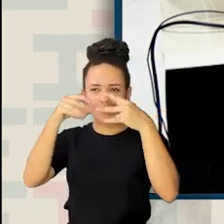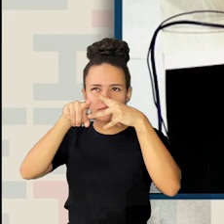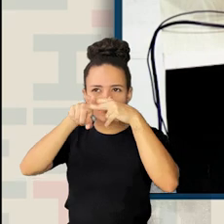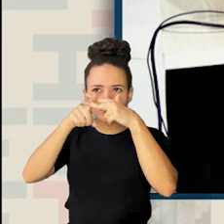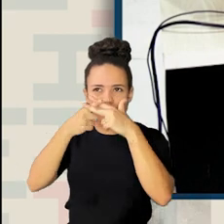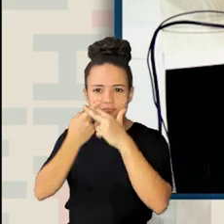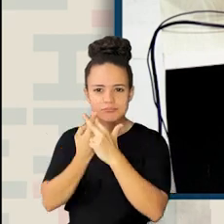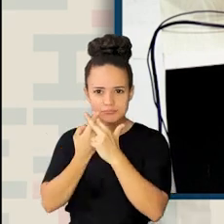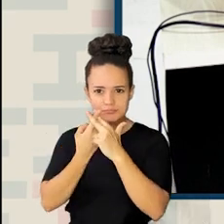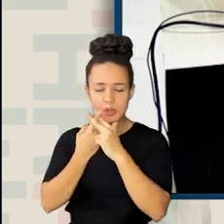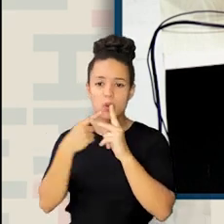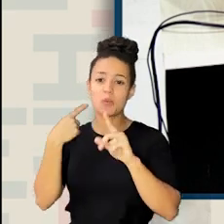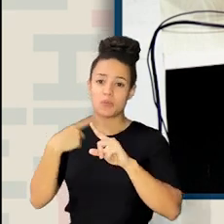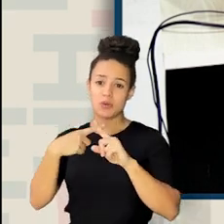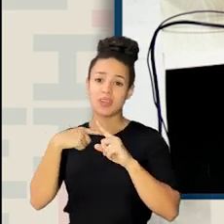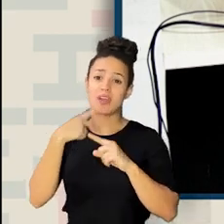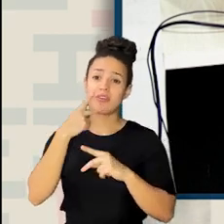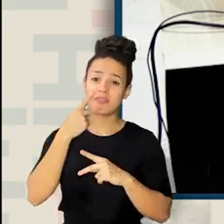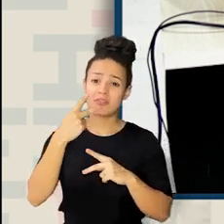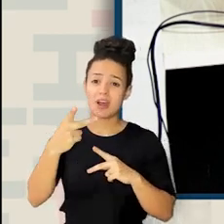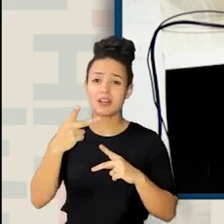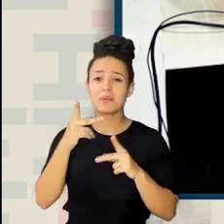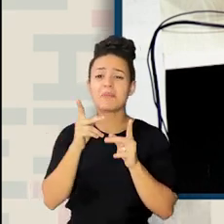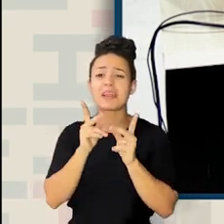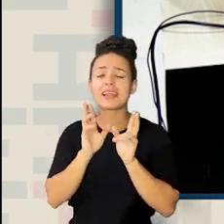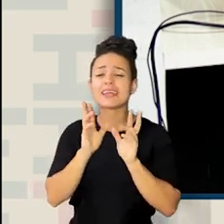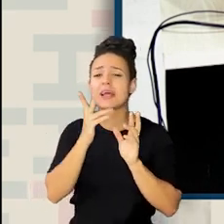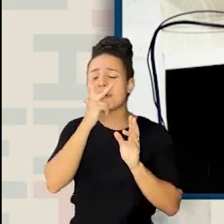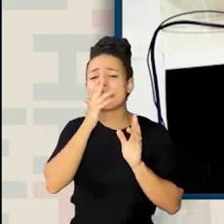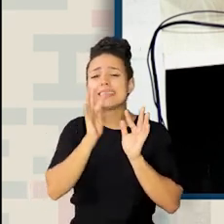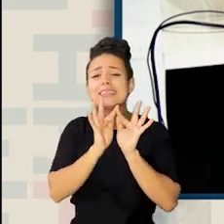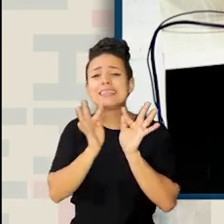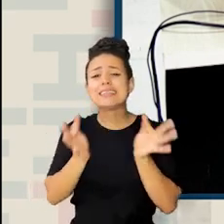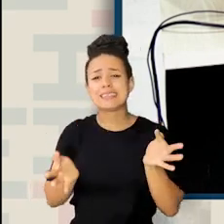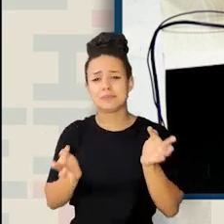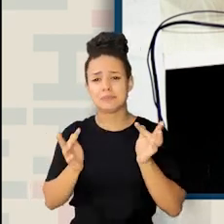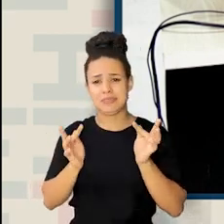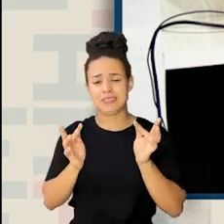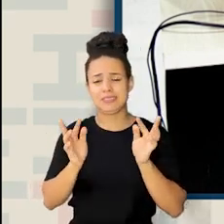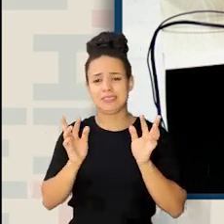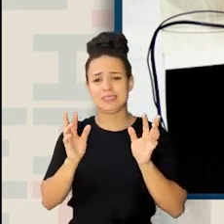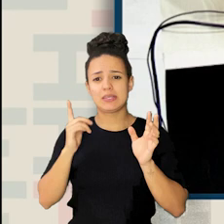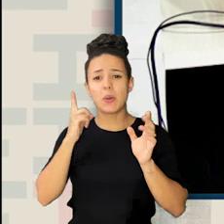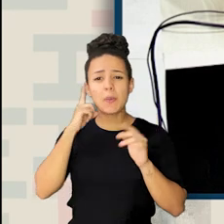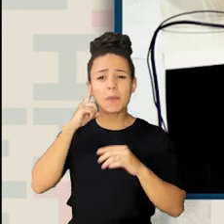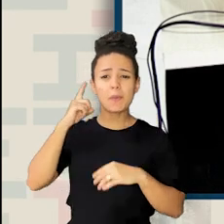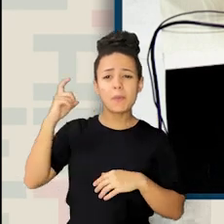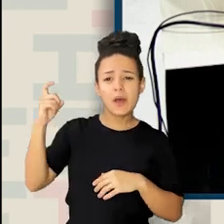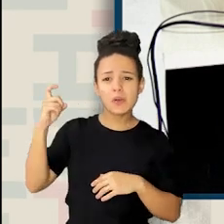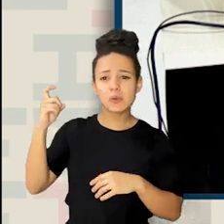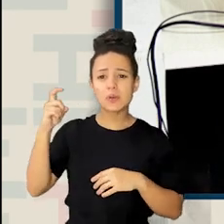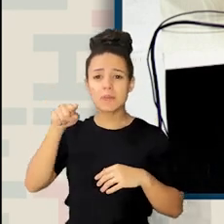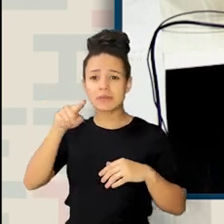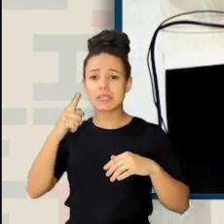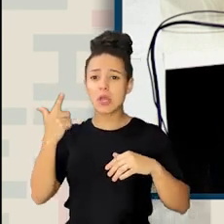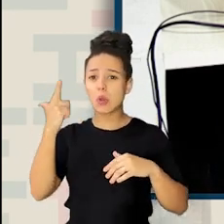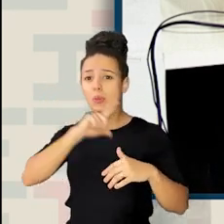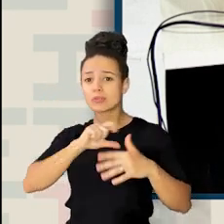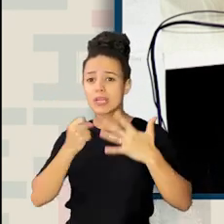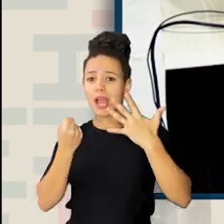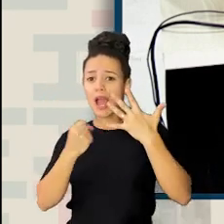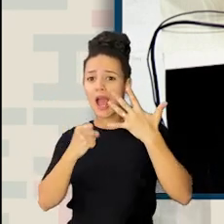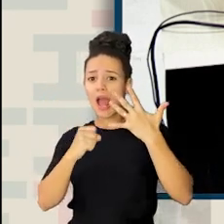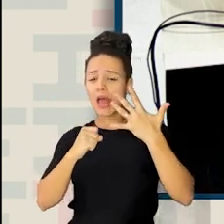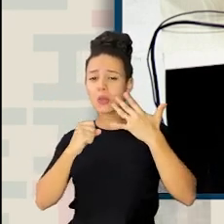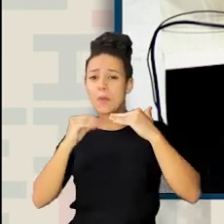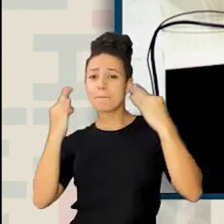afinação, porque é muito, como eu expliquei, é muito sutil a diferença de um som para você atingir uma oitava